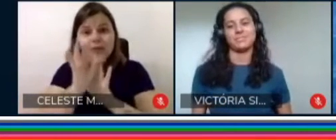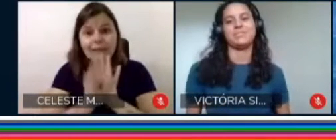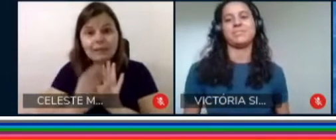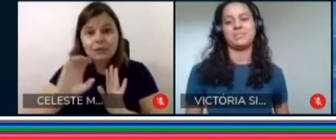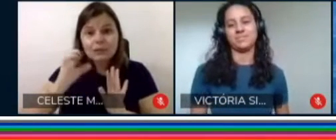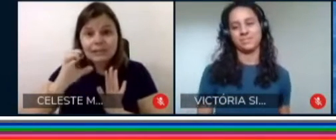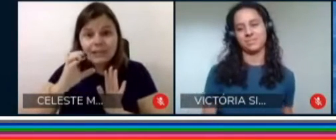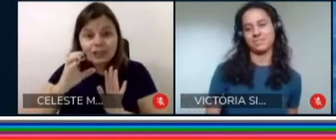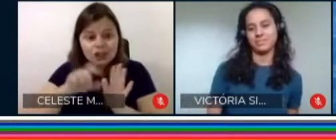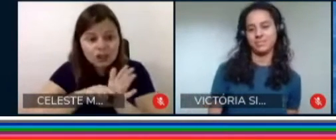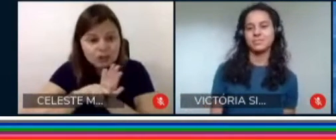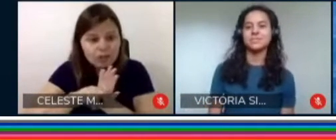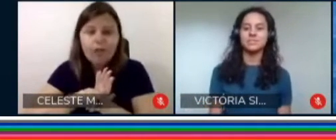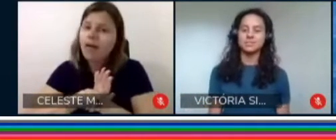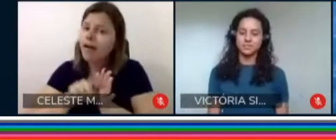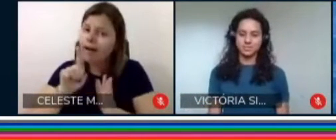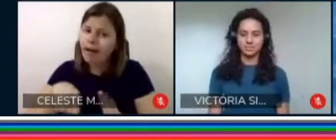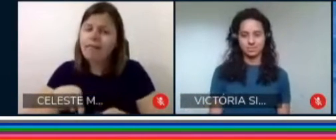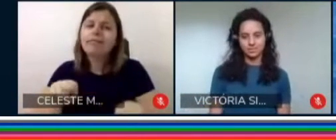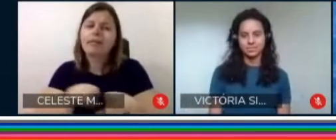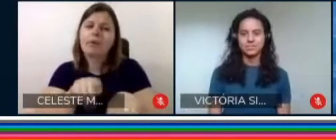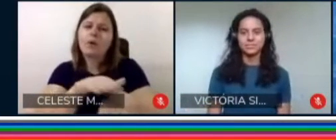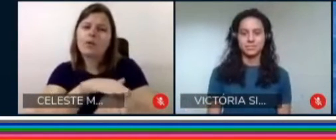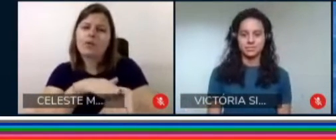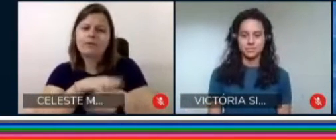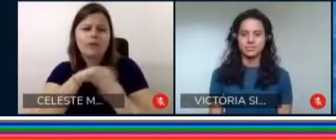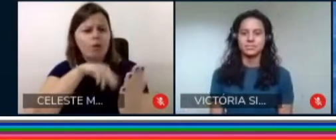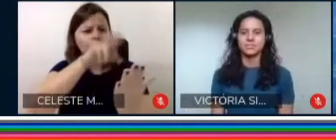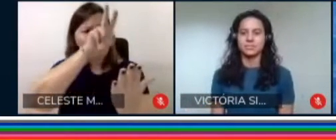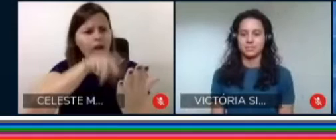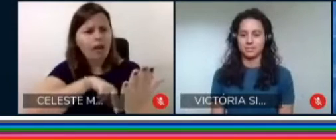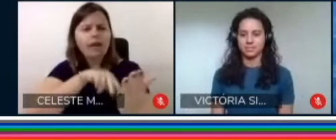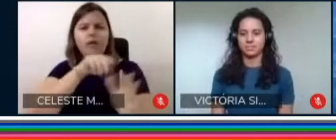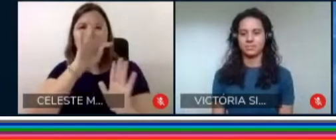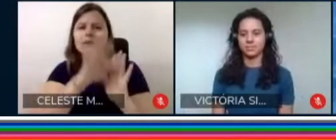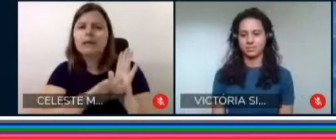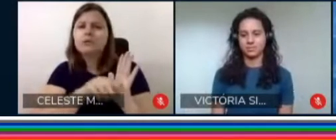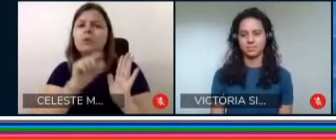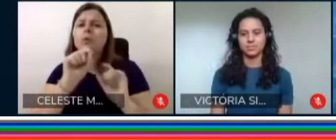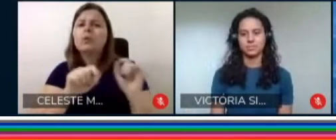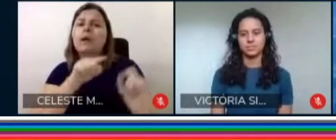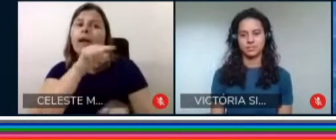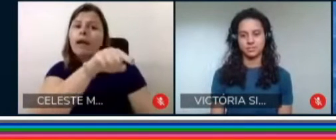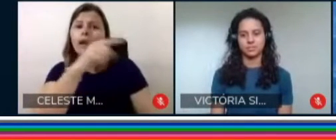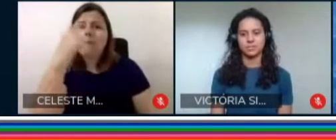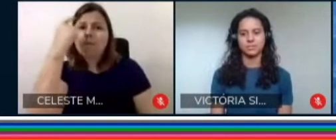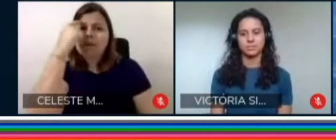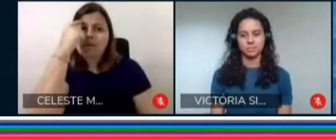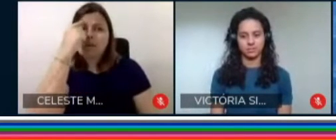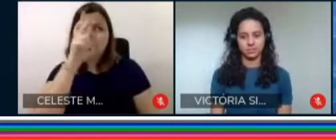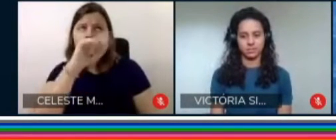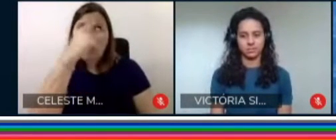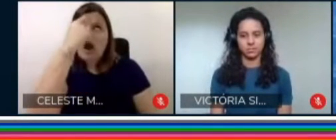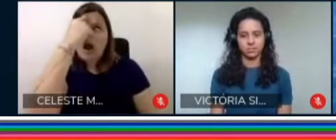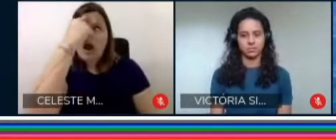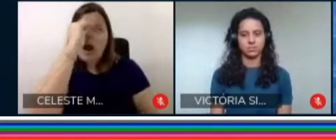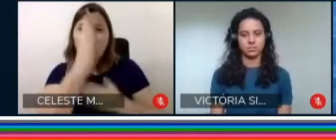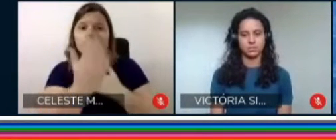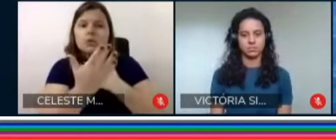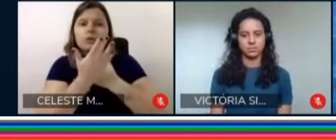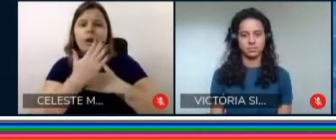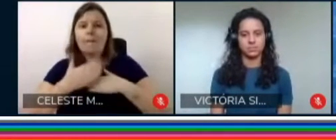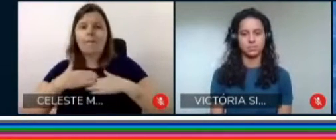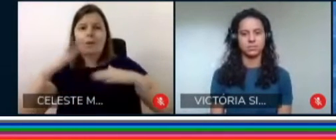conversar com o especialista, né? Você está ali tendo acesso àquilo que ele pensou, né, e somando para o teu próprio pensamento.